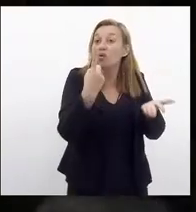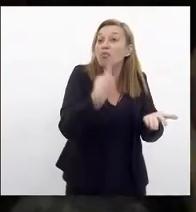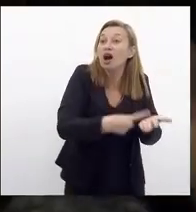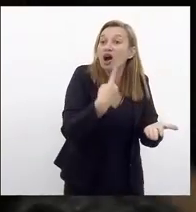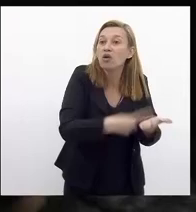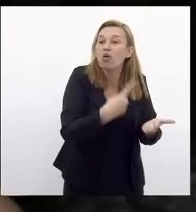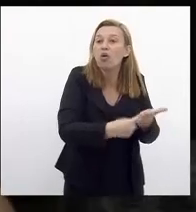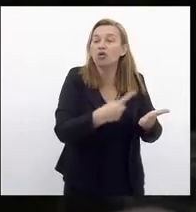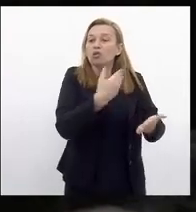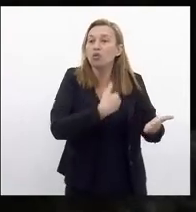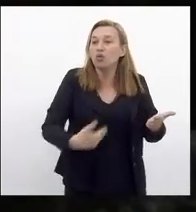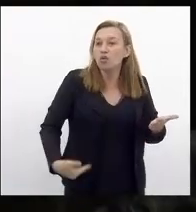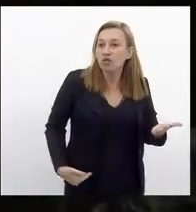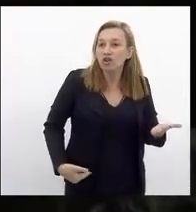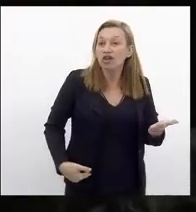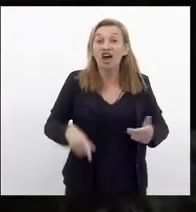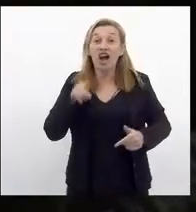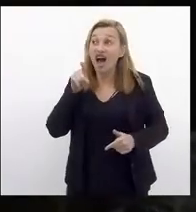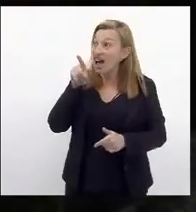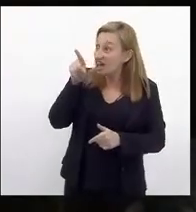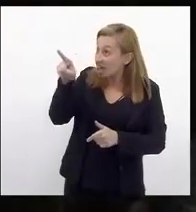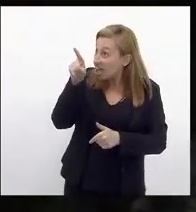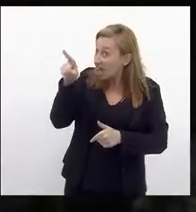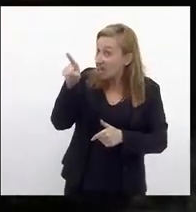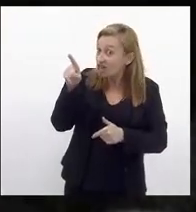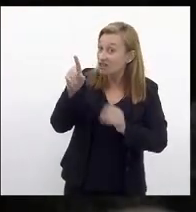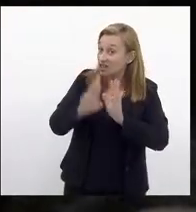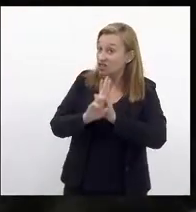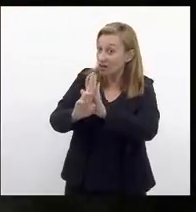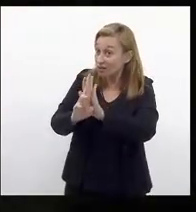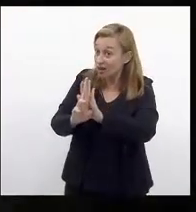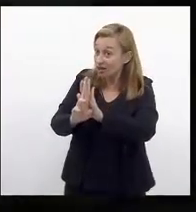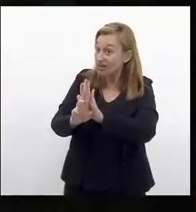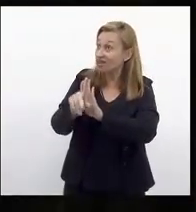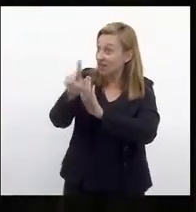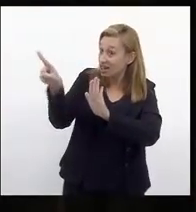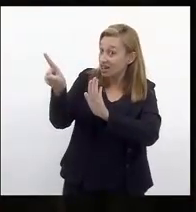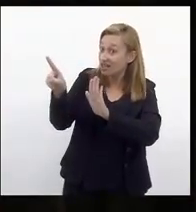acordo com o governo não aquele que vocês não representam